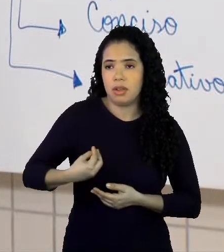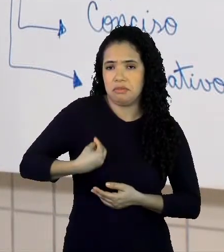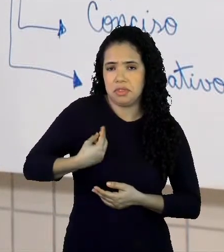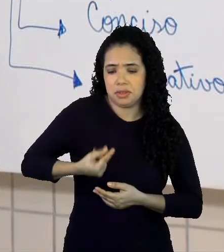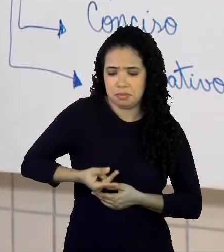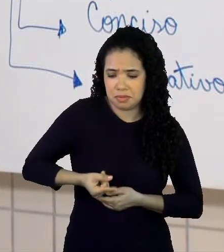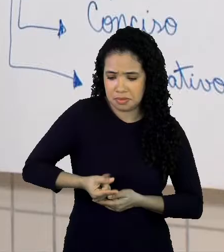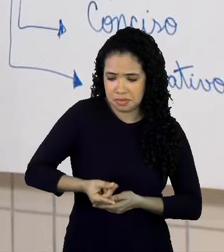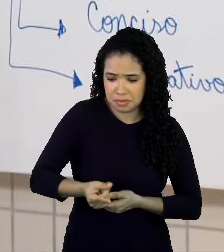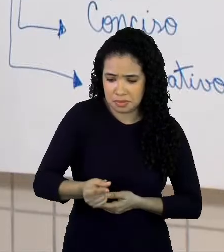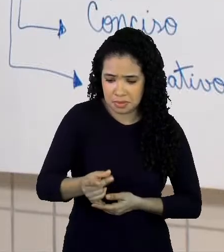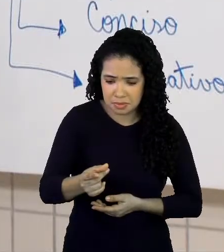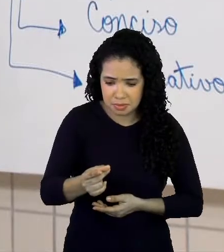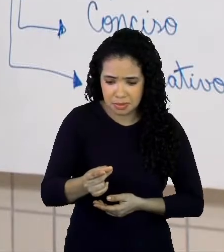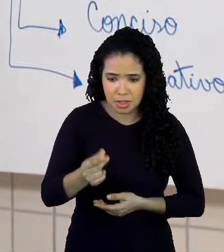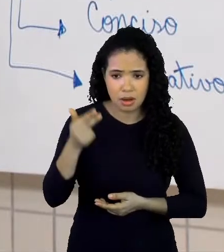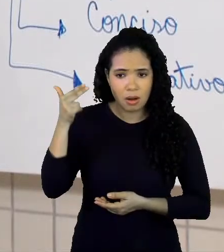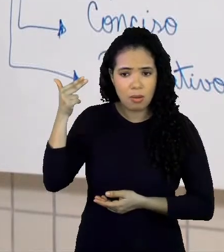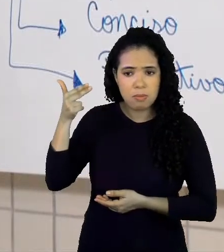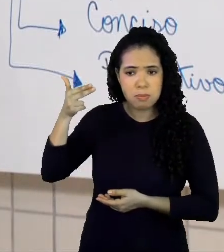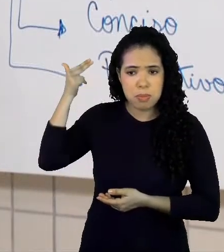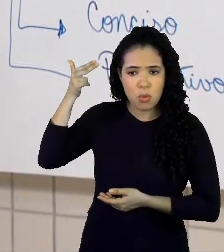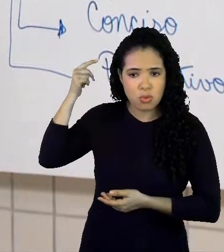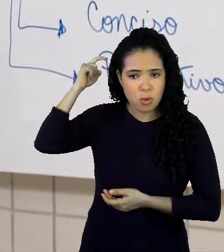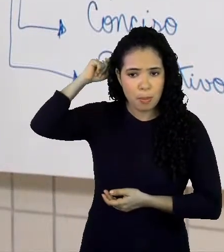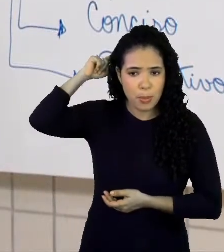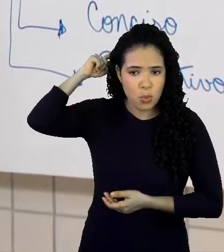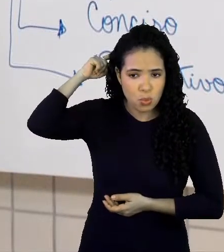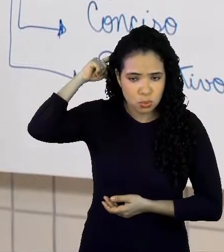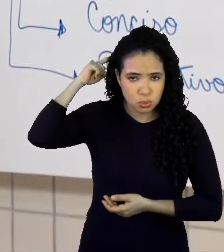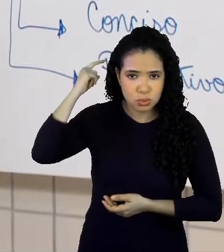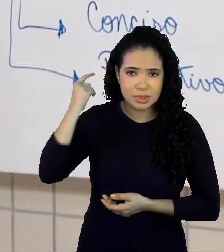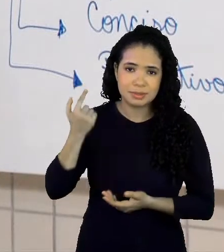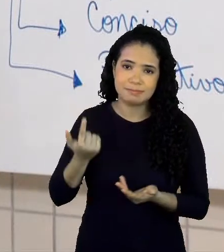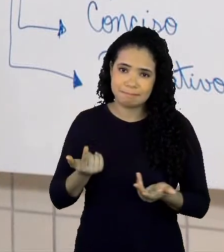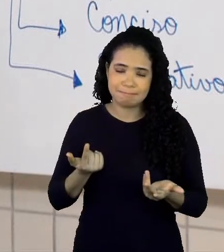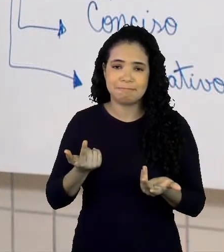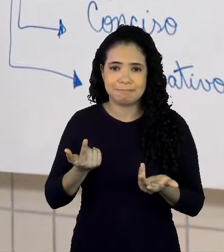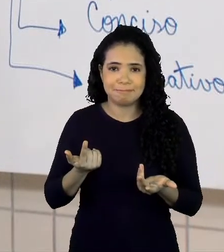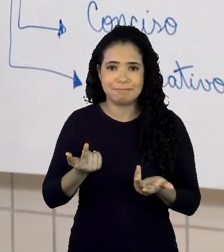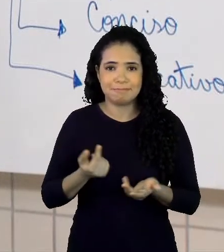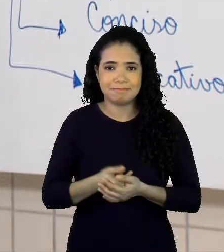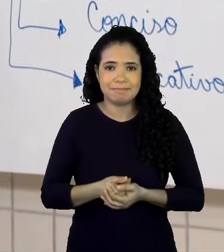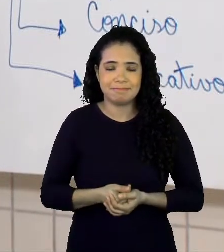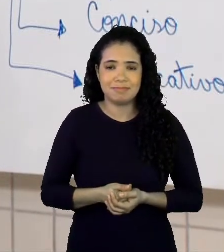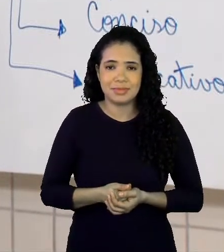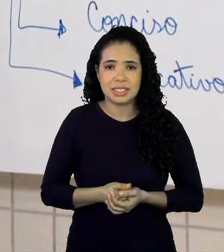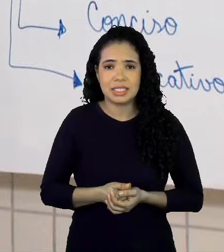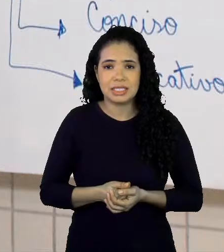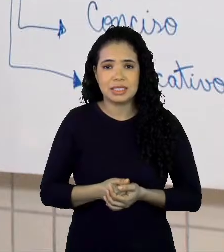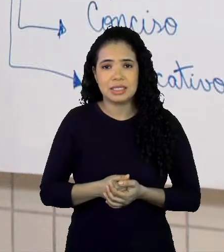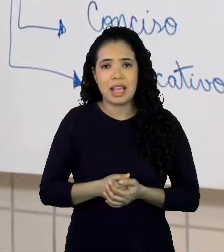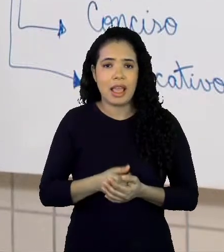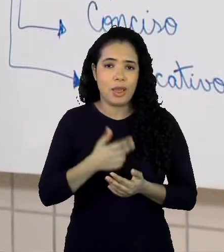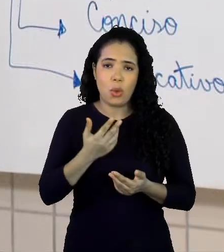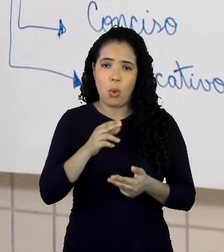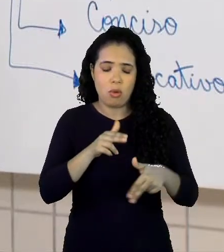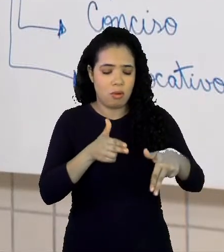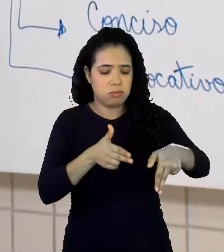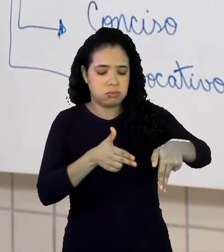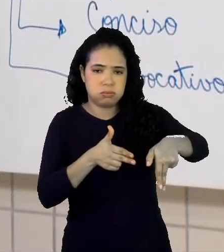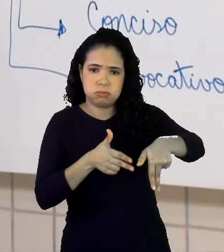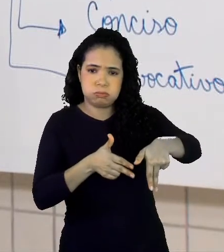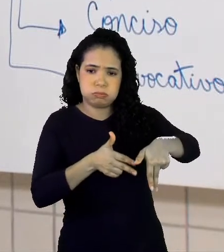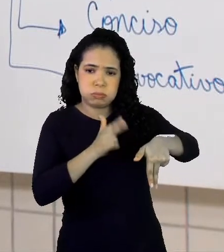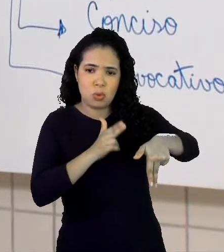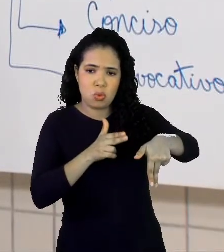pela frente e o tiro veio por trás. Então, assim, se a gente fosse continuar essa narração, você poderia colocar que a